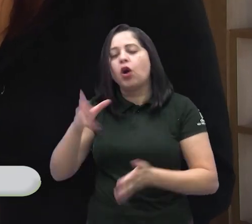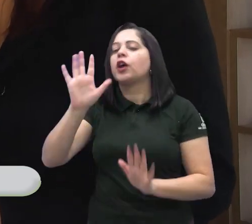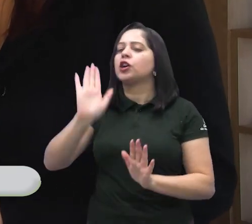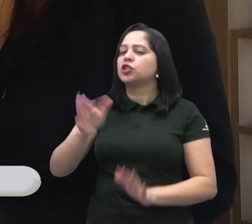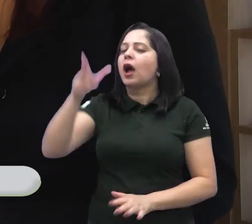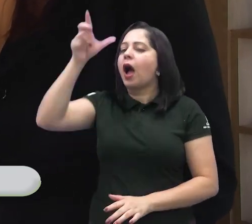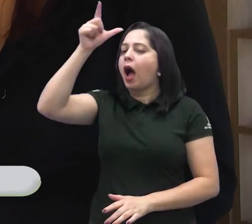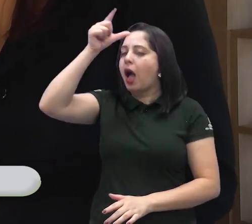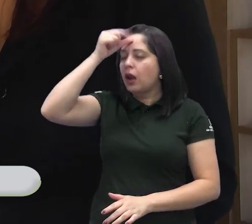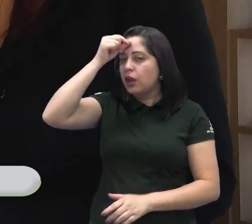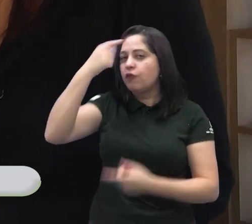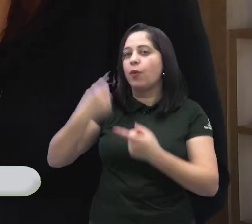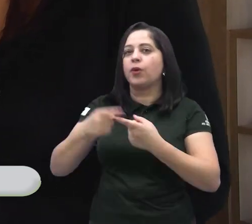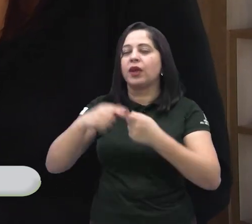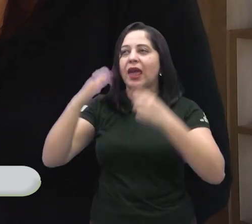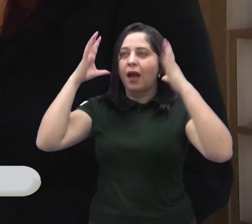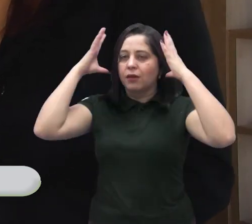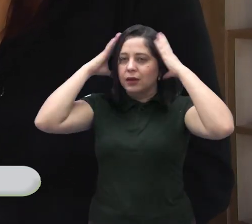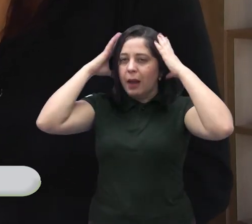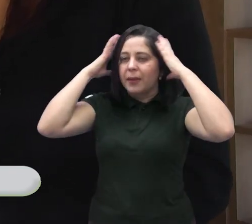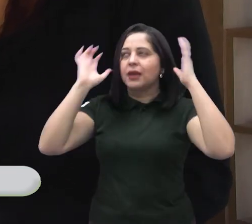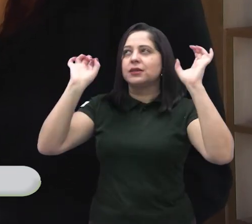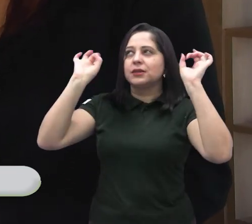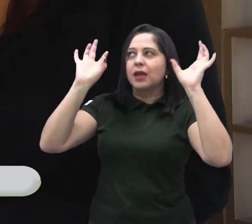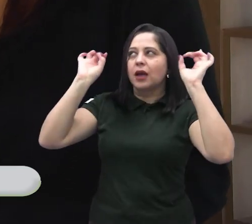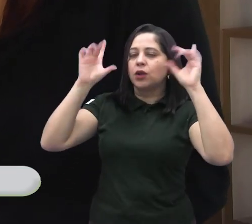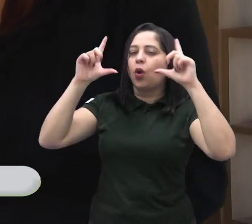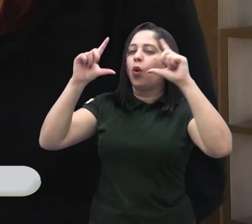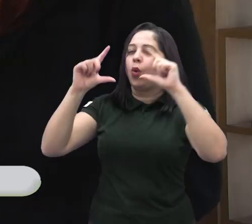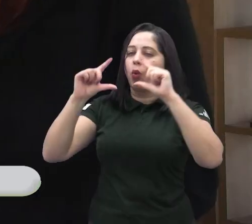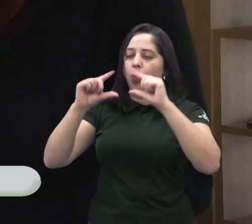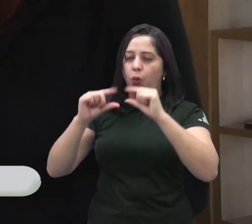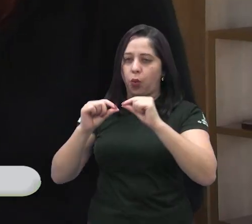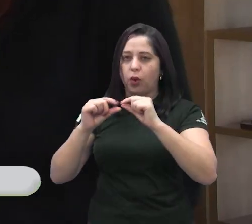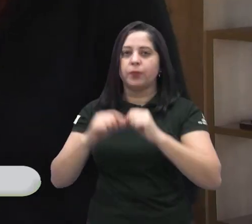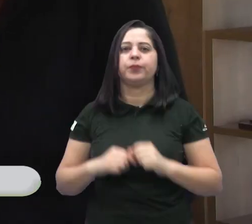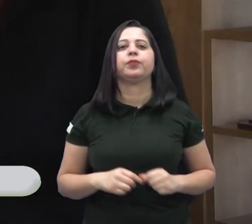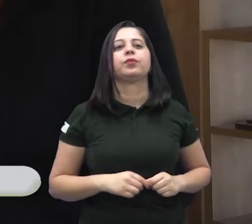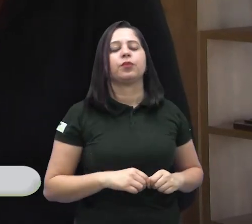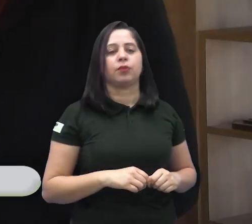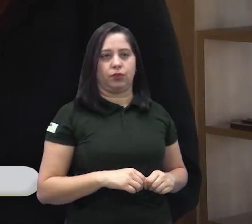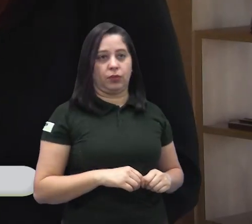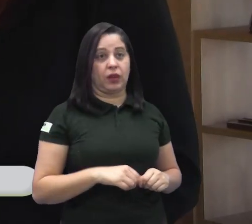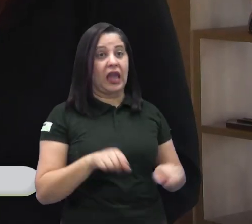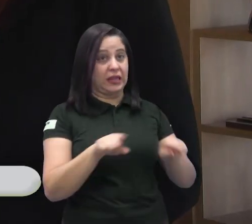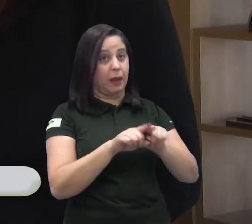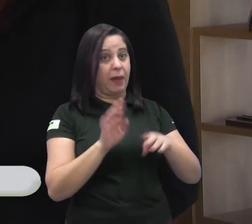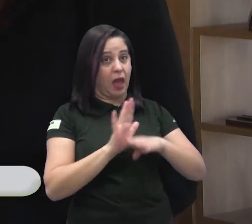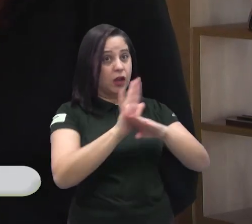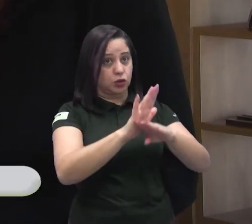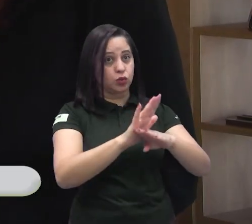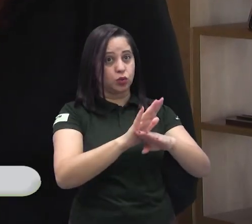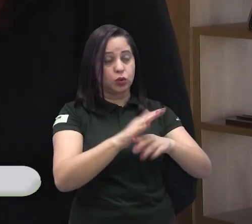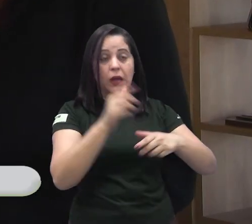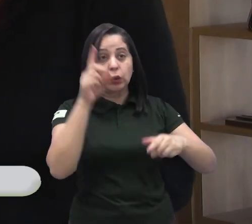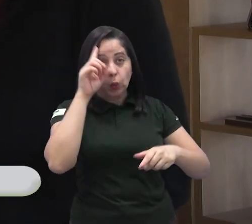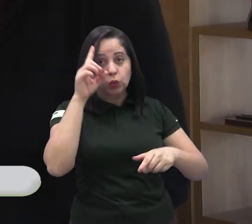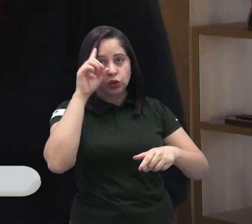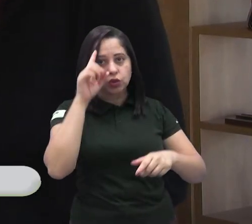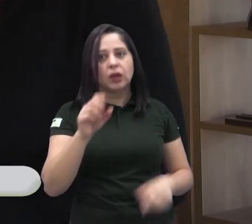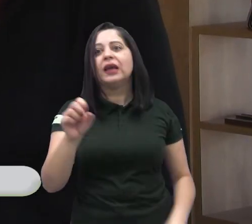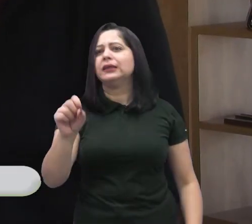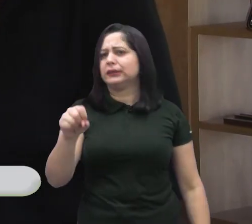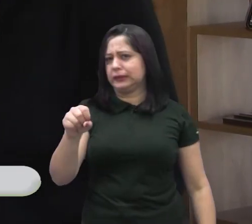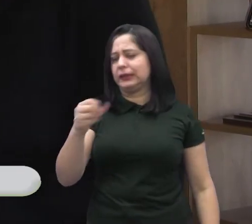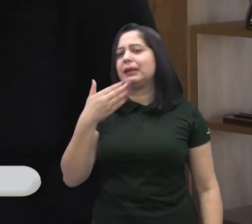cabeça, a dor no rosto, né? Essa região. Então, assim, ajudou muito. E além de ajudar na sua rotina noturna, também ajudou no seu